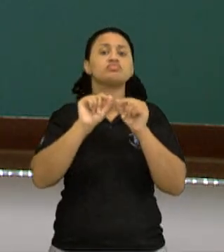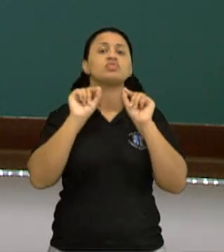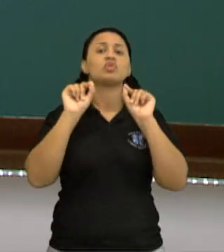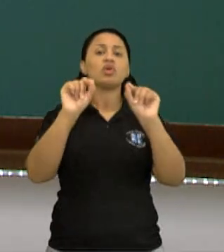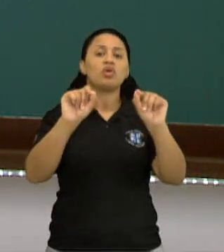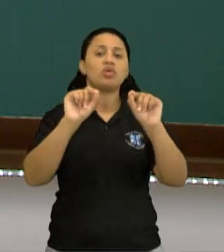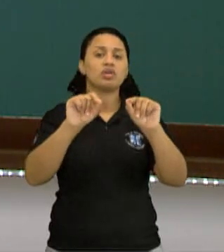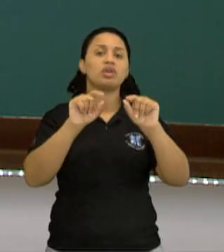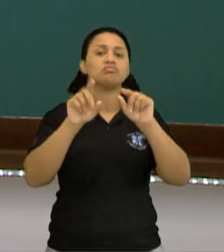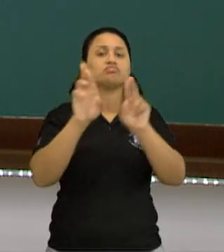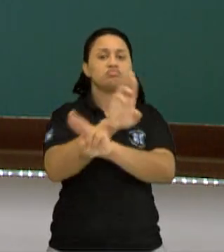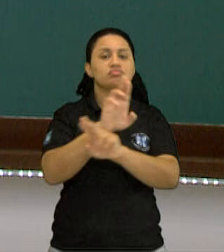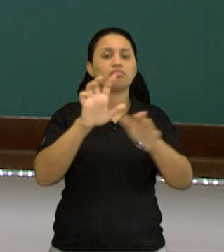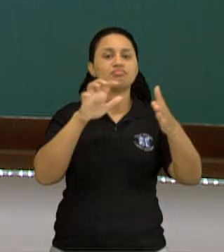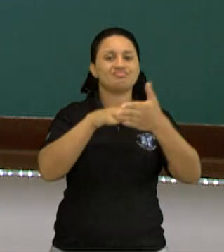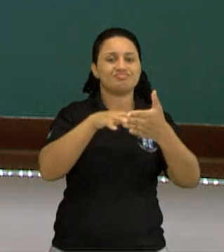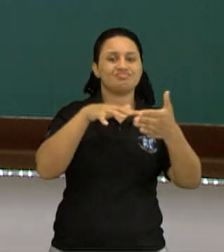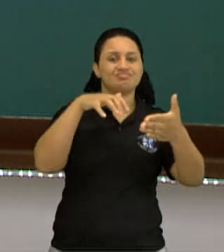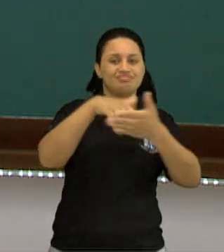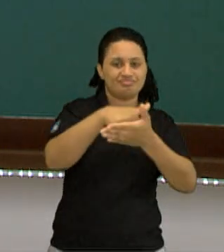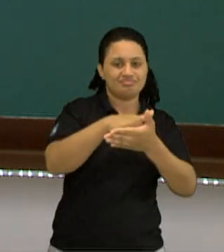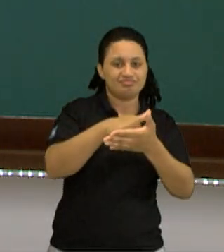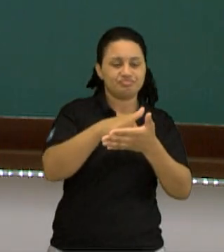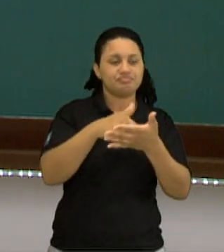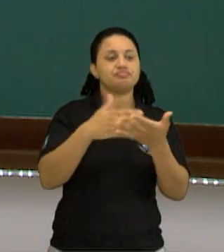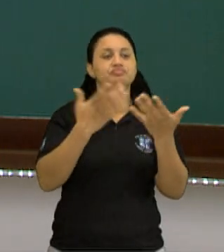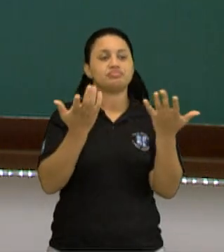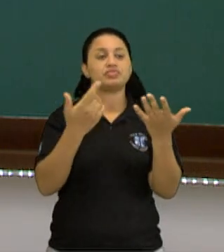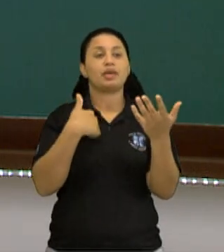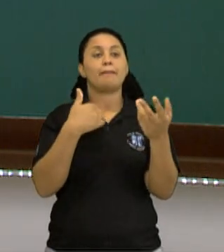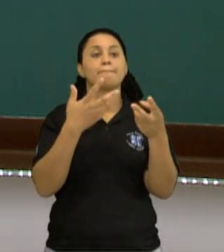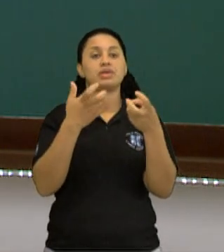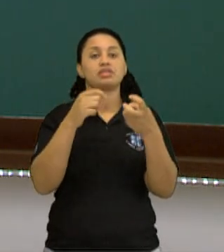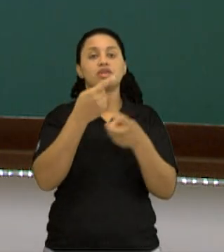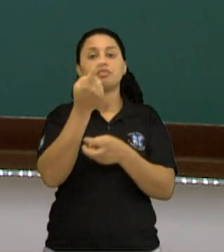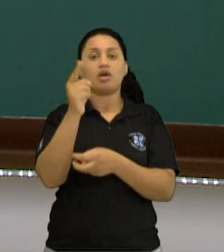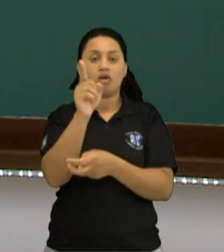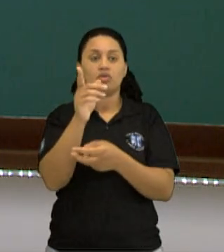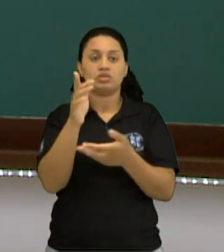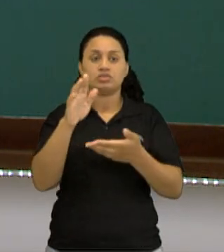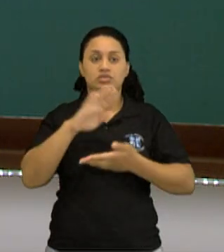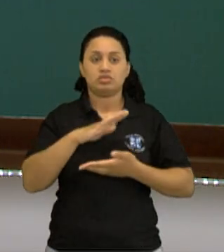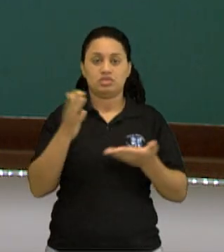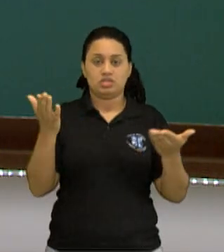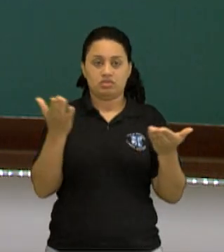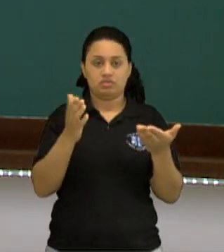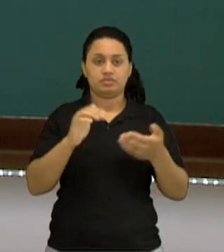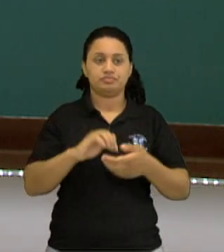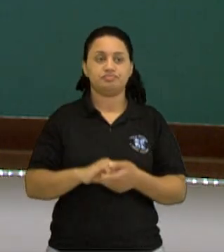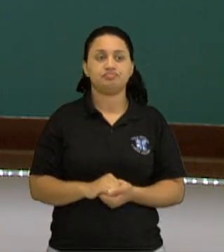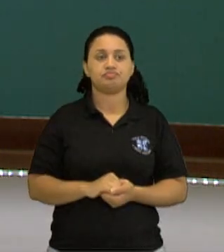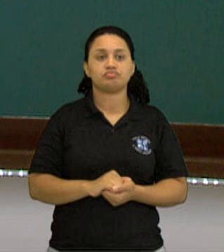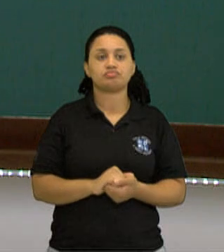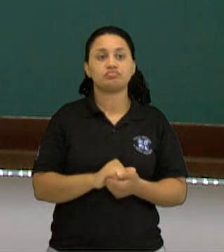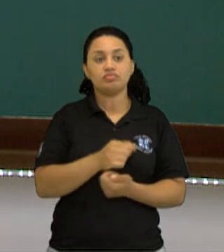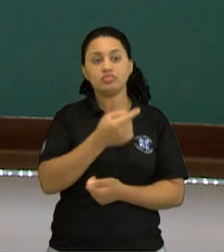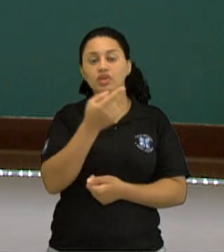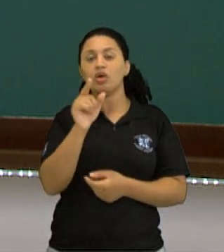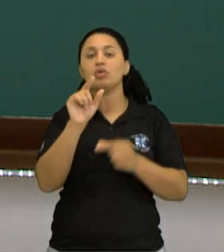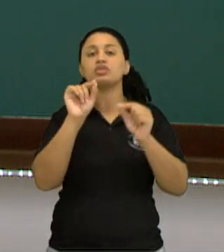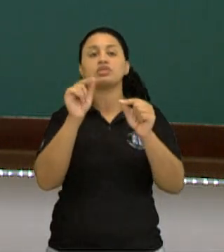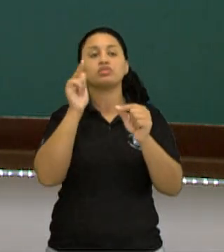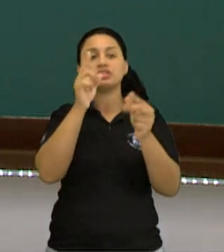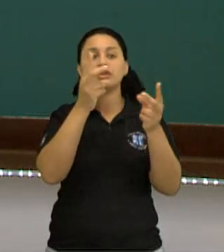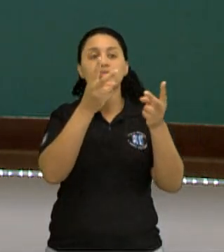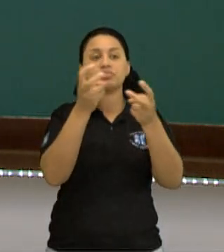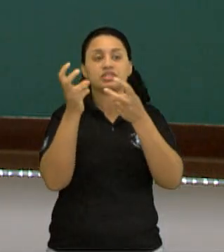o impacto, certo? Agora observe essa segunda situação aqui. Nessa segunda situação,